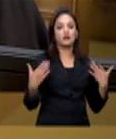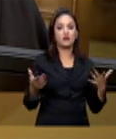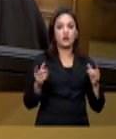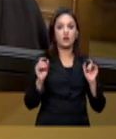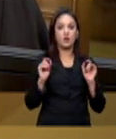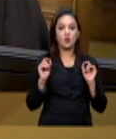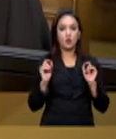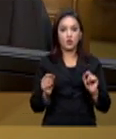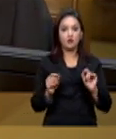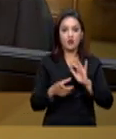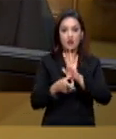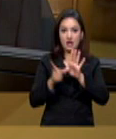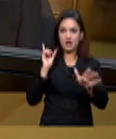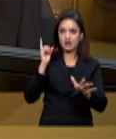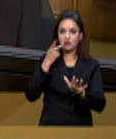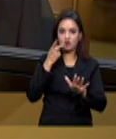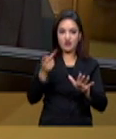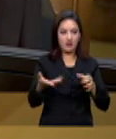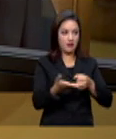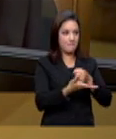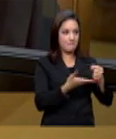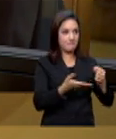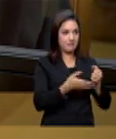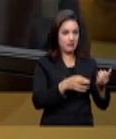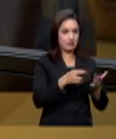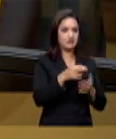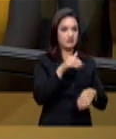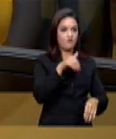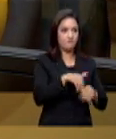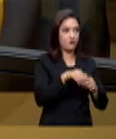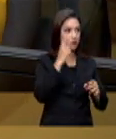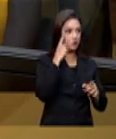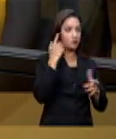interpretação conforme nos termos propostos pelo eminente relator.